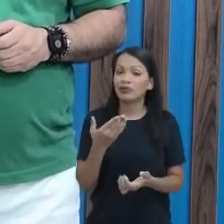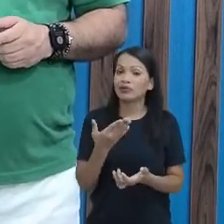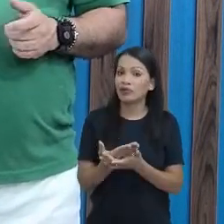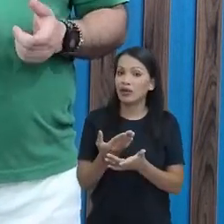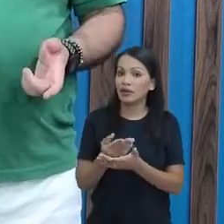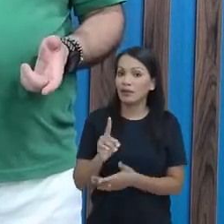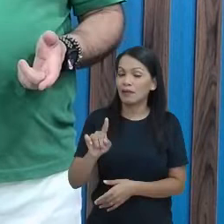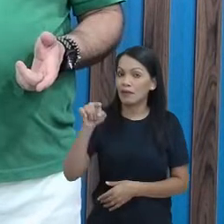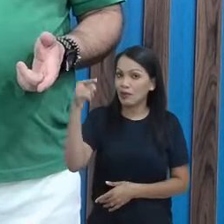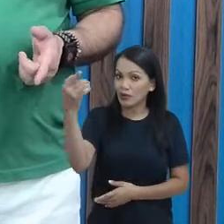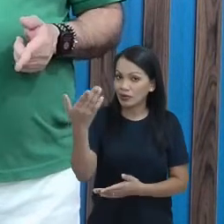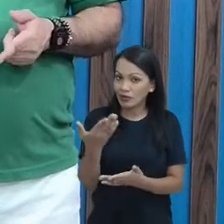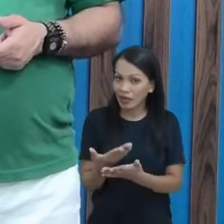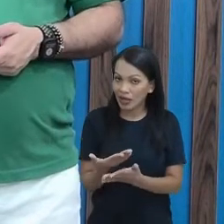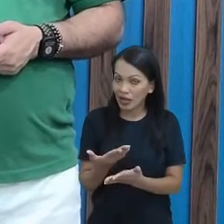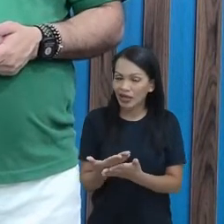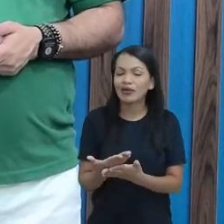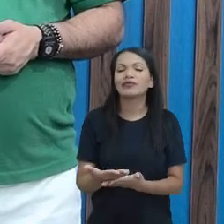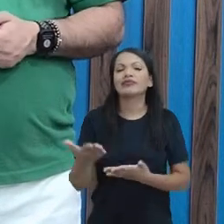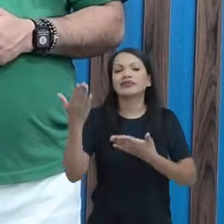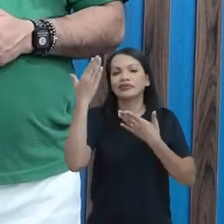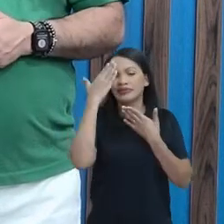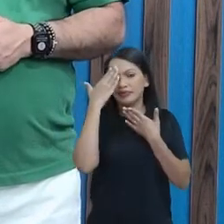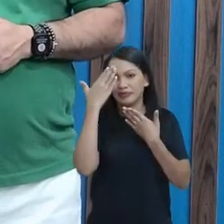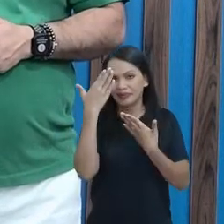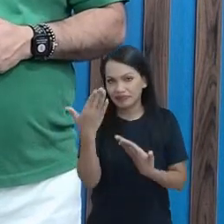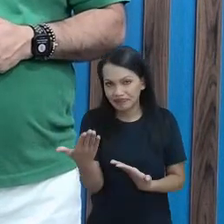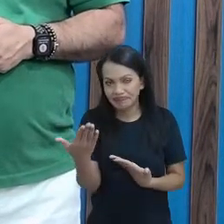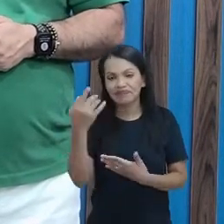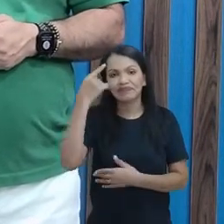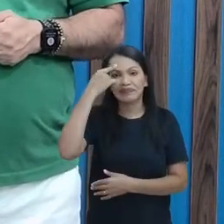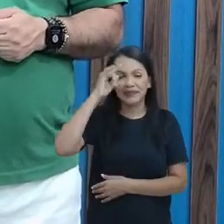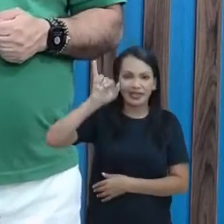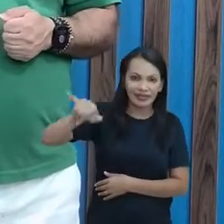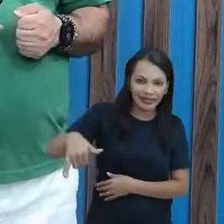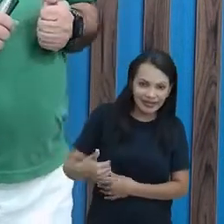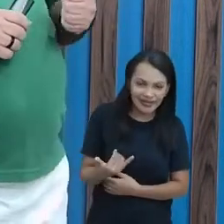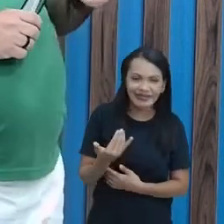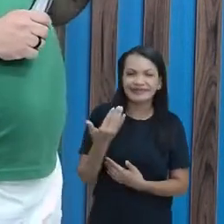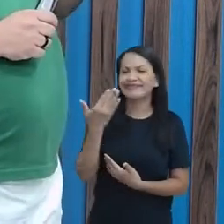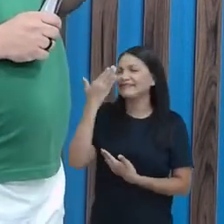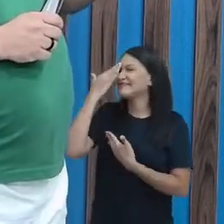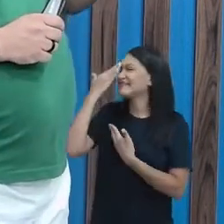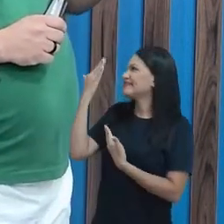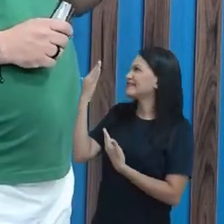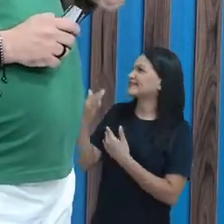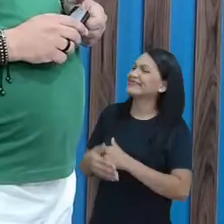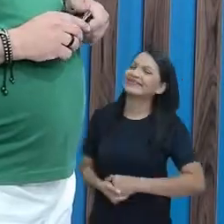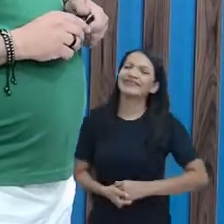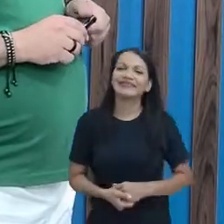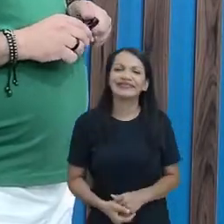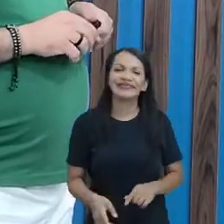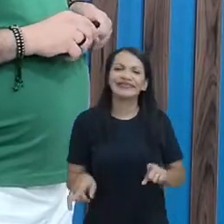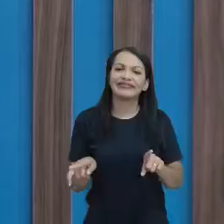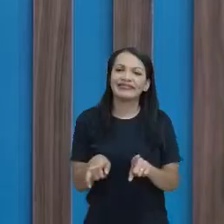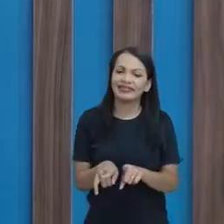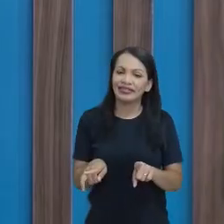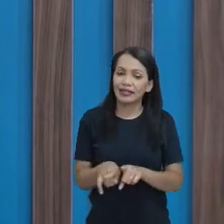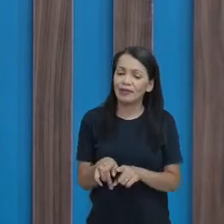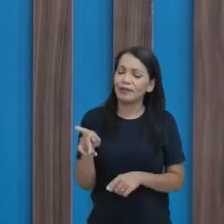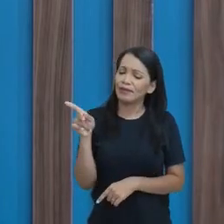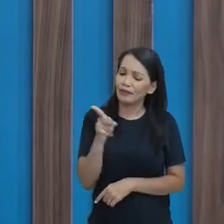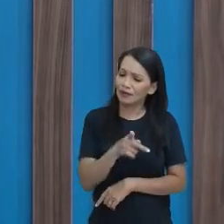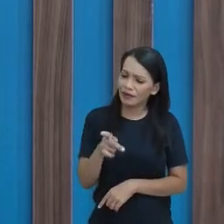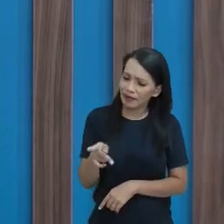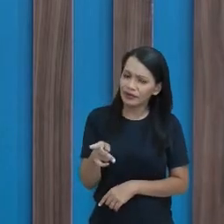aula. No mais, agradecer a Jéssica, valeu Jéssica. Professor, sua